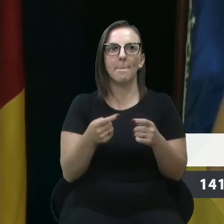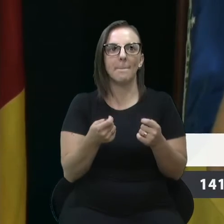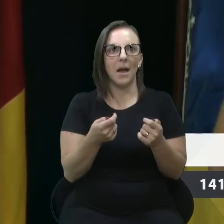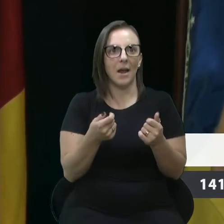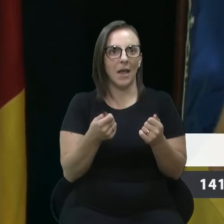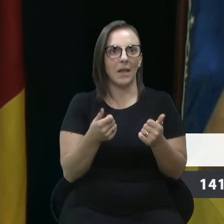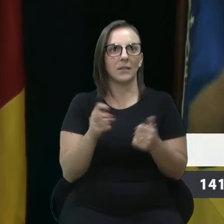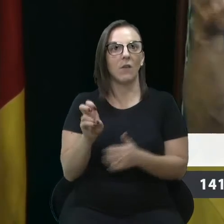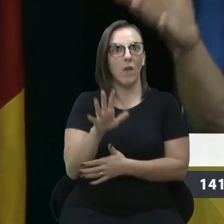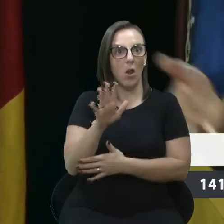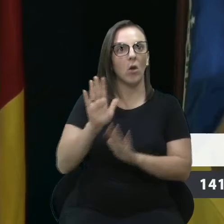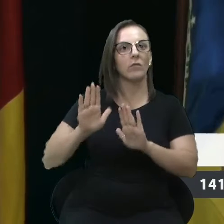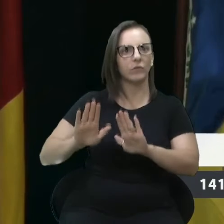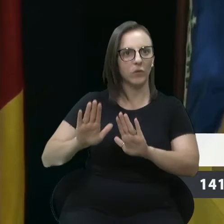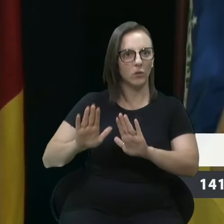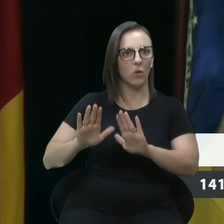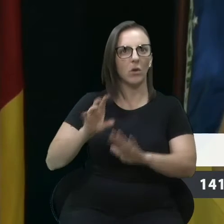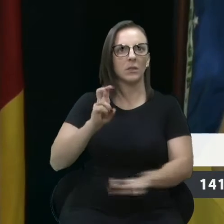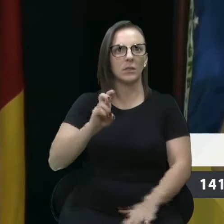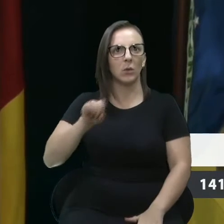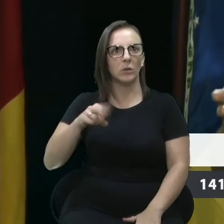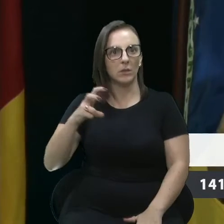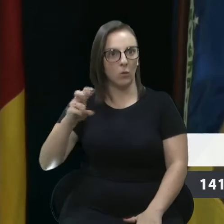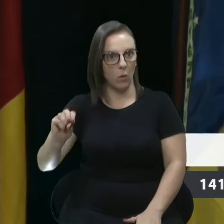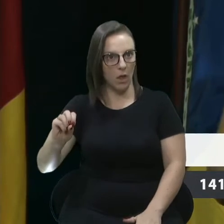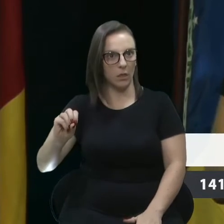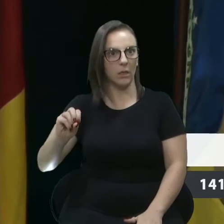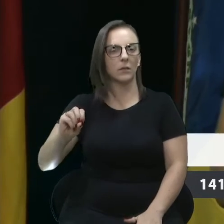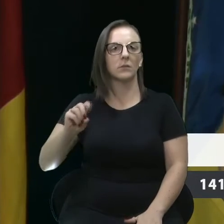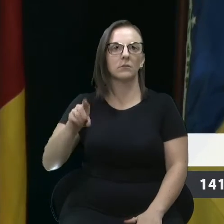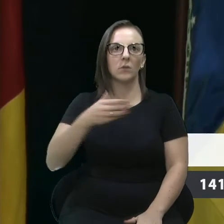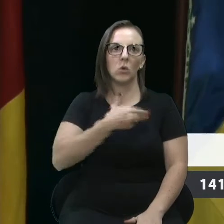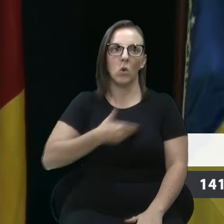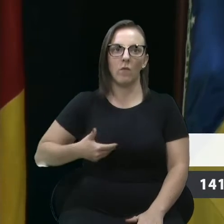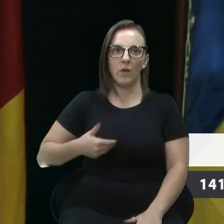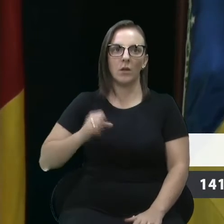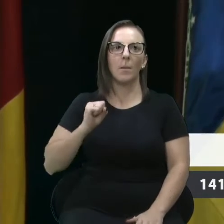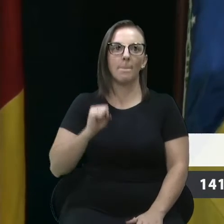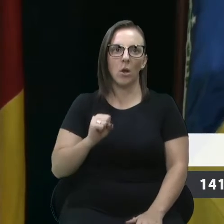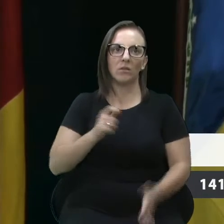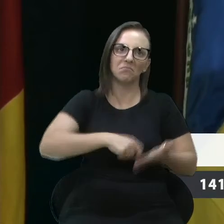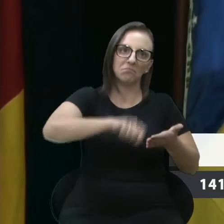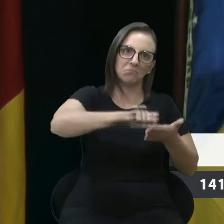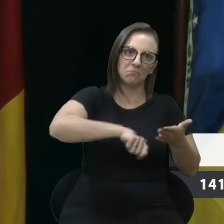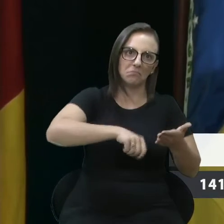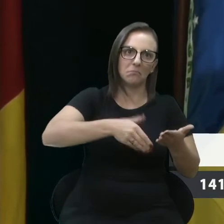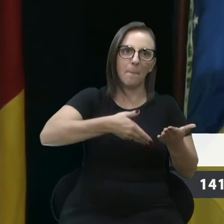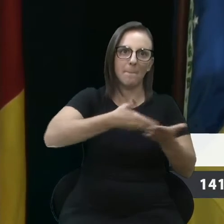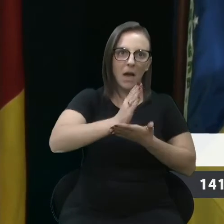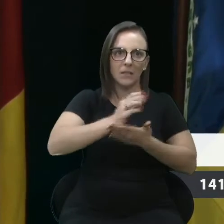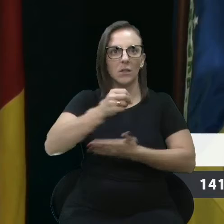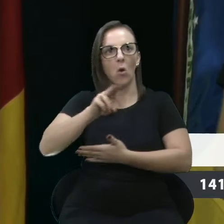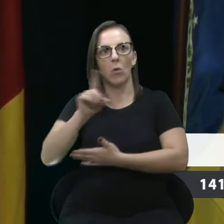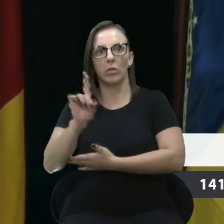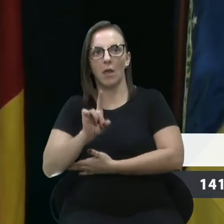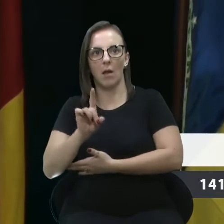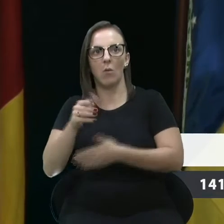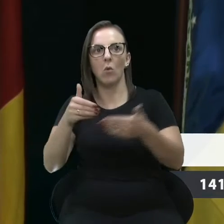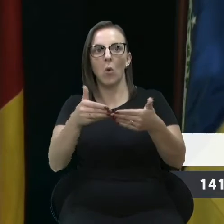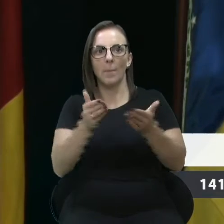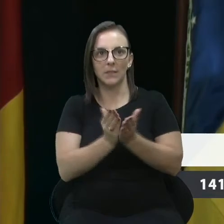mesmo em 5,50, que vai ser, o governo pode chancelar ela ou não, mas a comissão chancelou